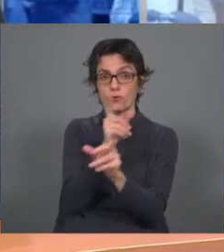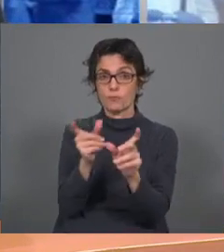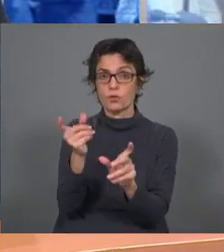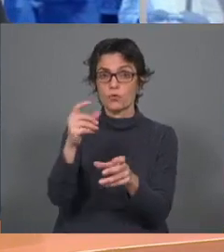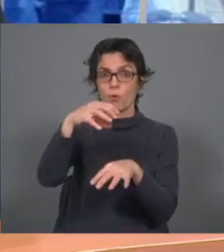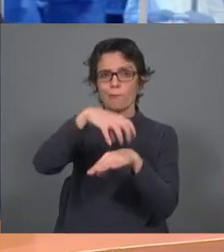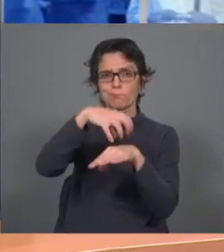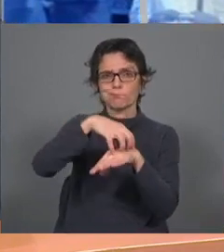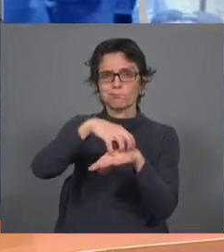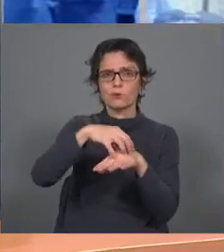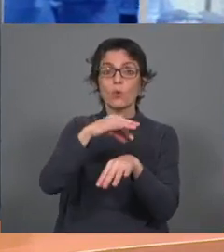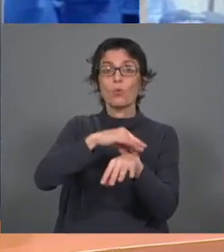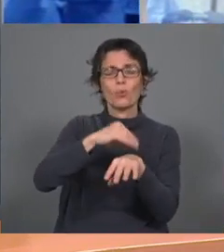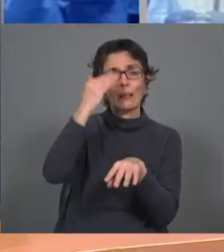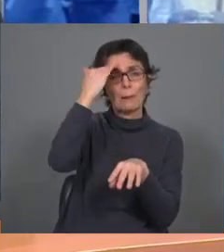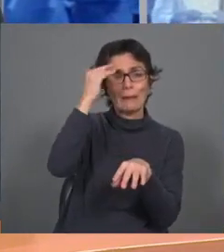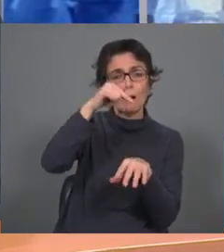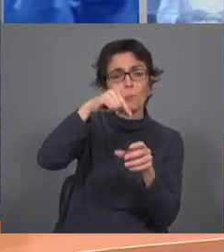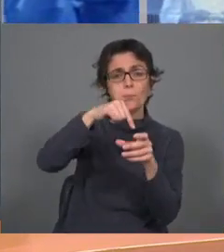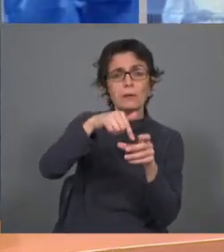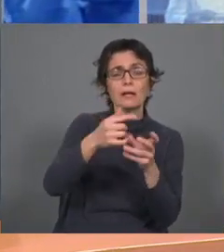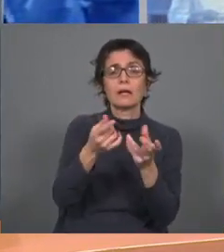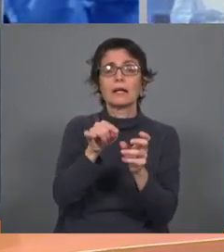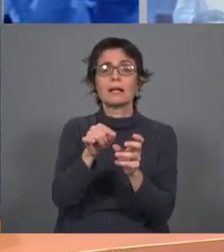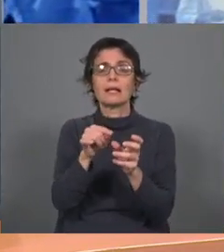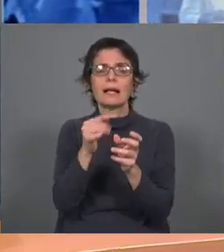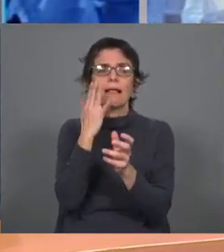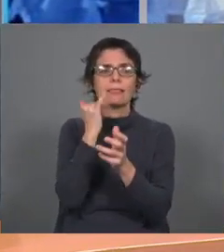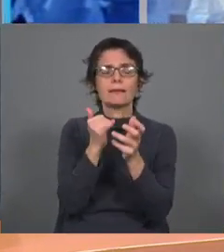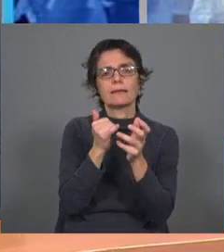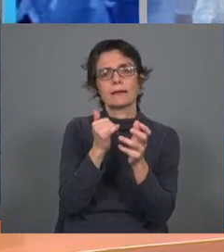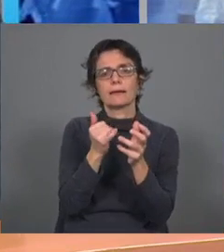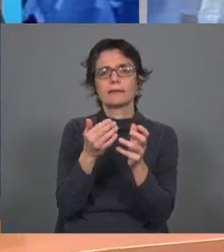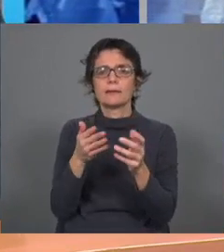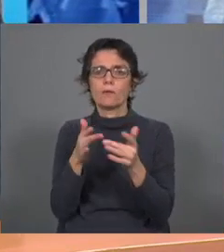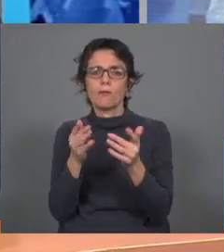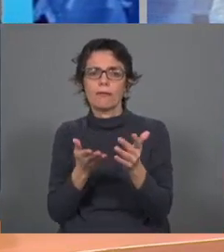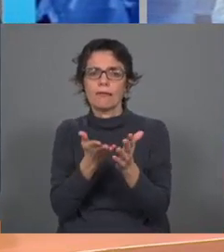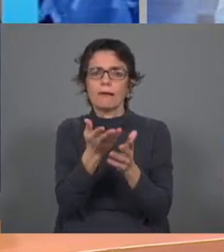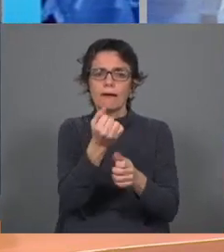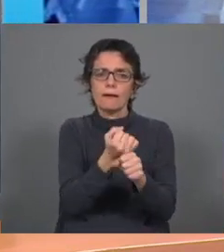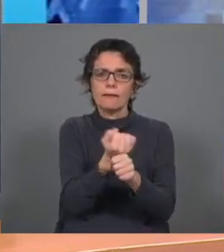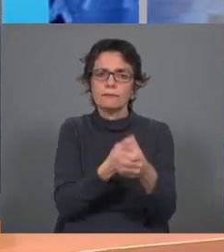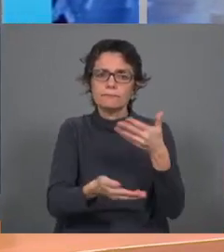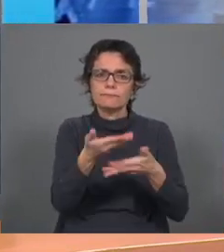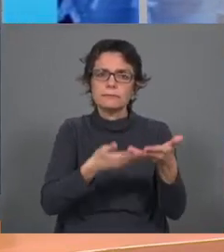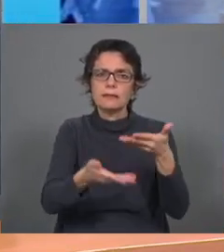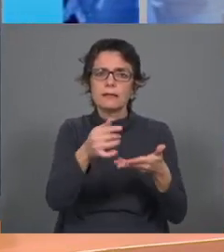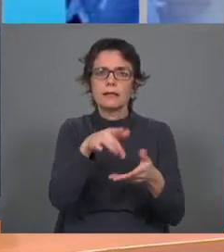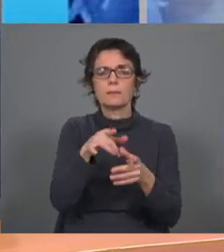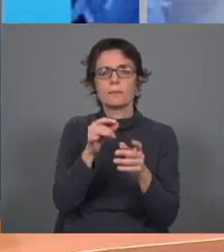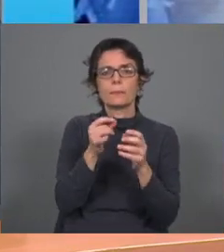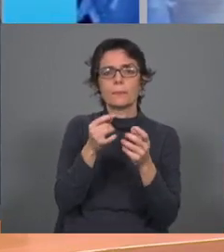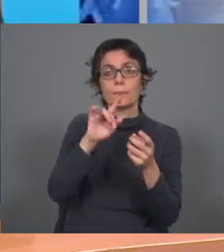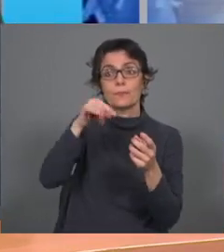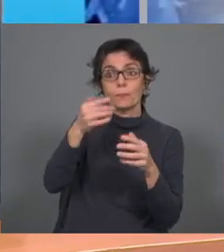esta doença mental para fora, para dar a conhecer para o exterior. E também os jovens não fogem à regra